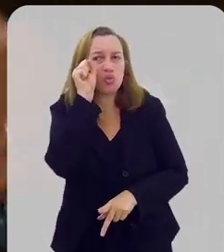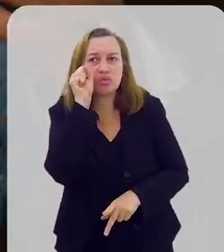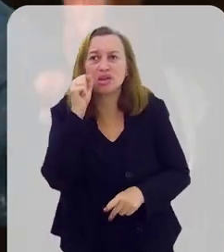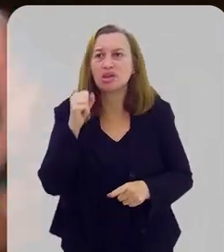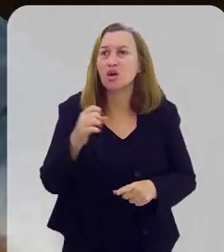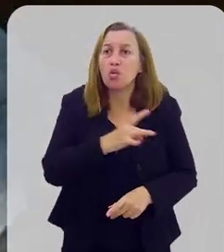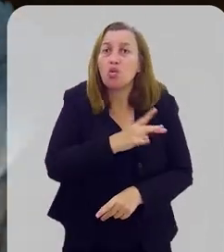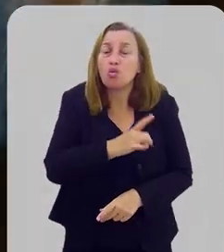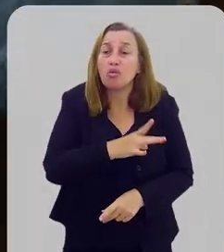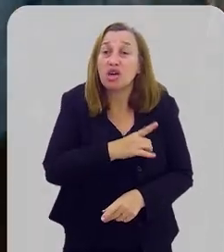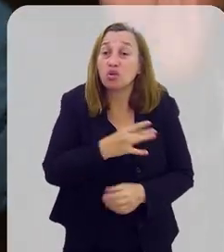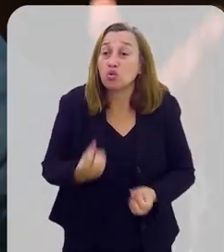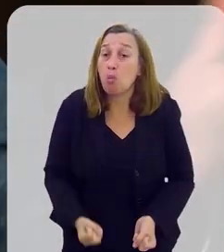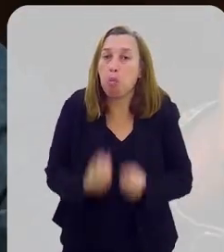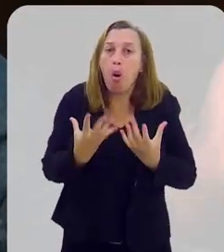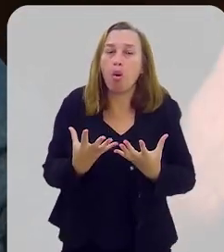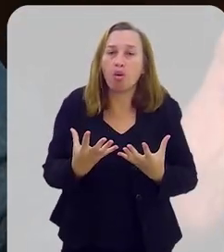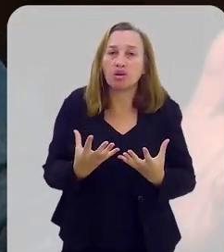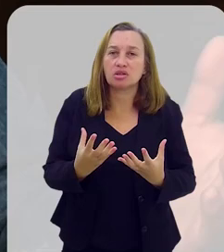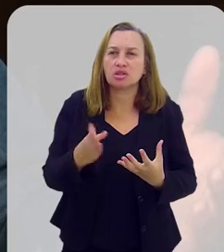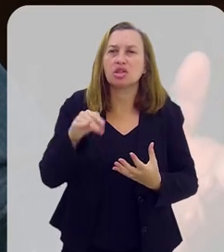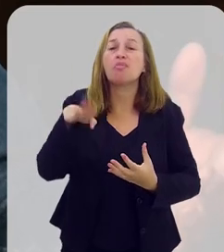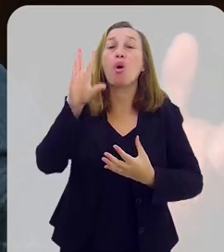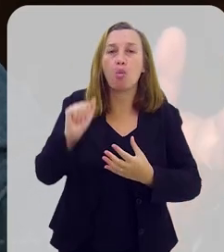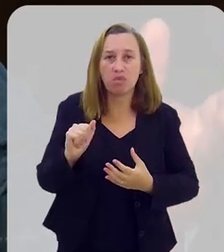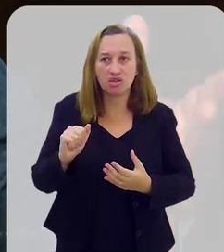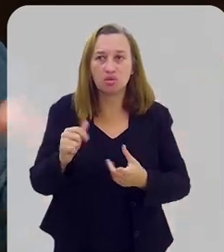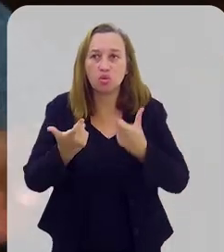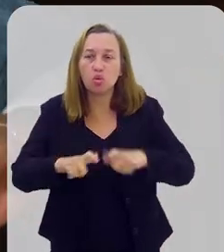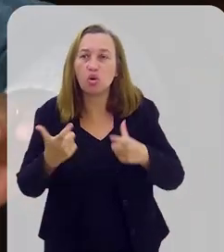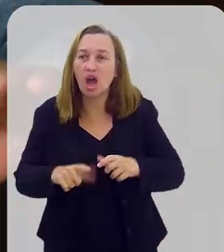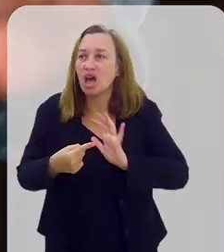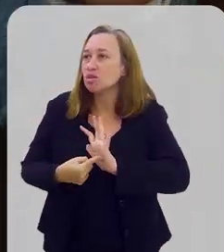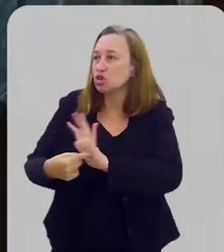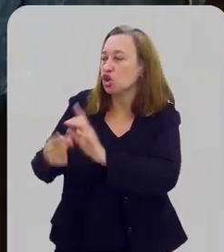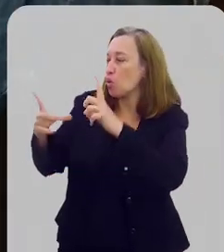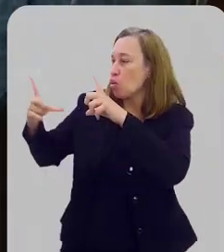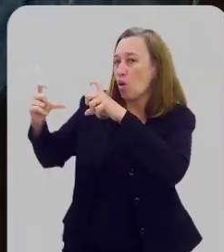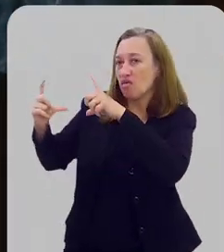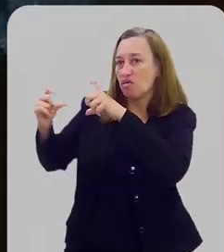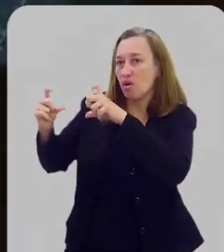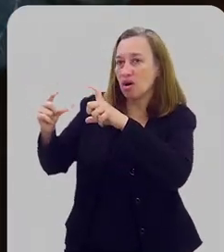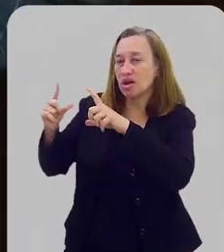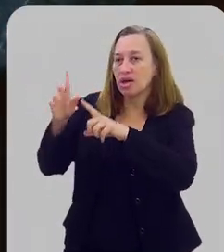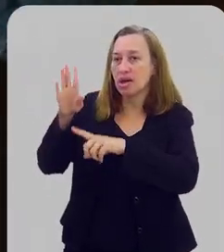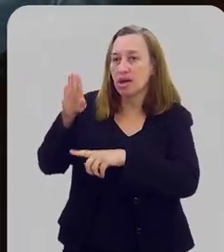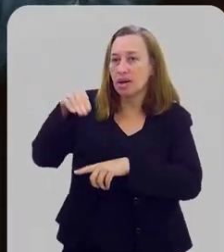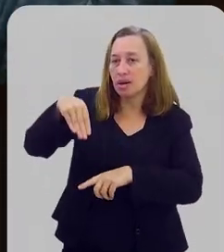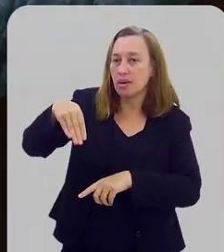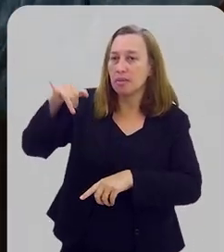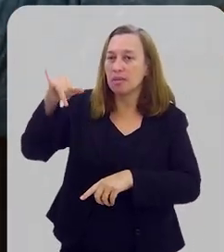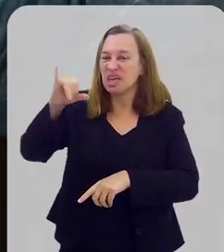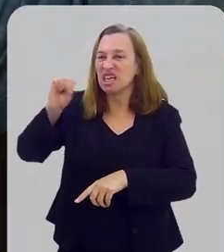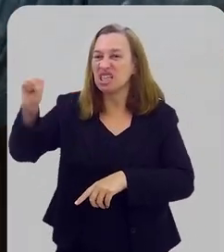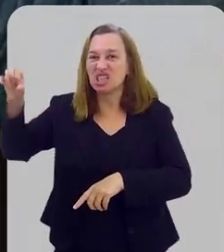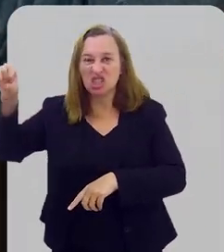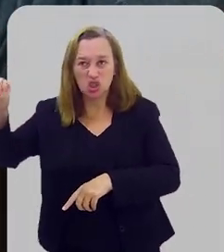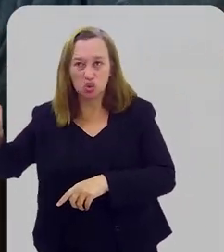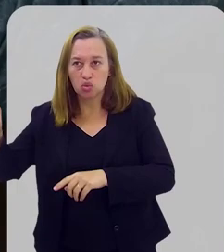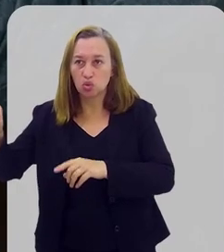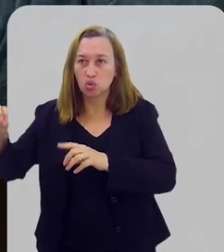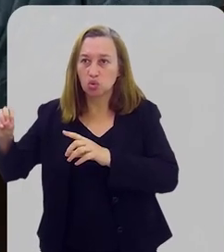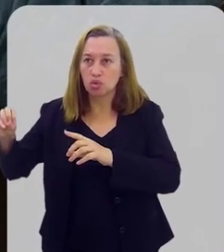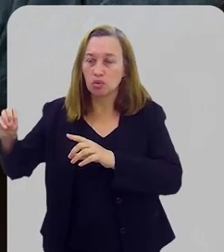porque você pode dormir e o seu hotel explodir É verdade verdade sabe eles mostraram uma foto da onde o míssel passou do lado do